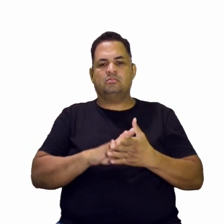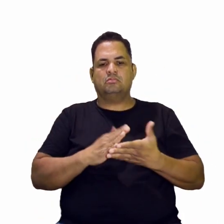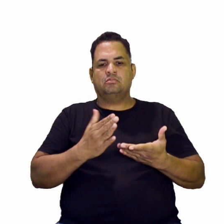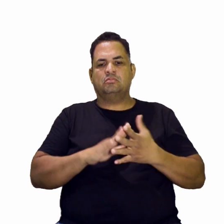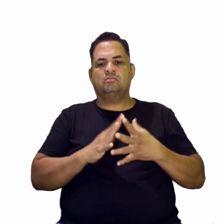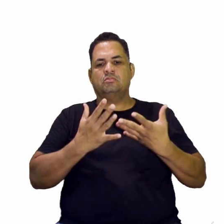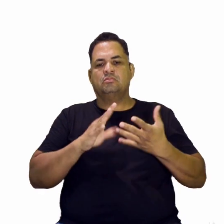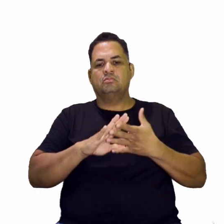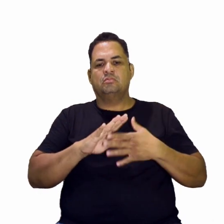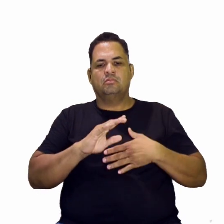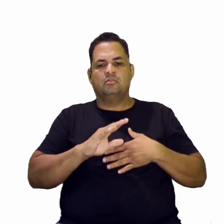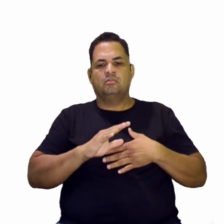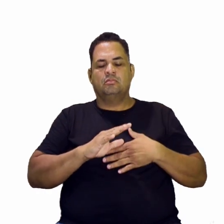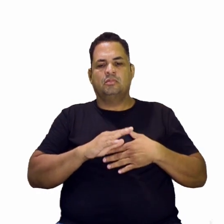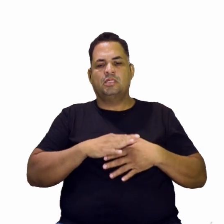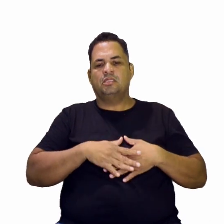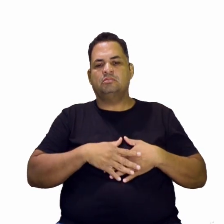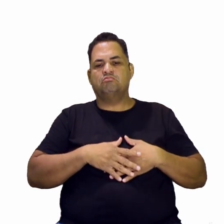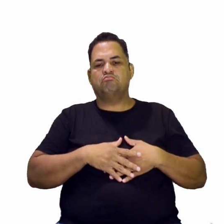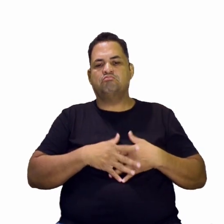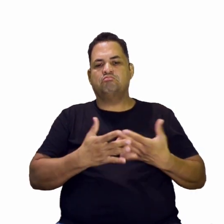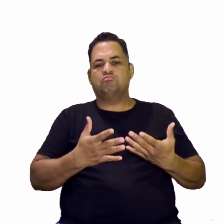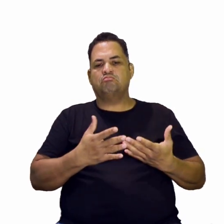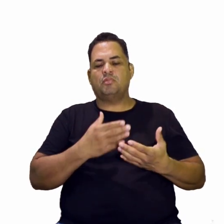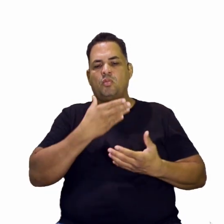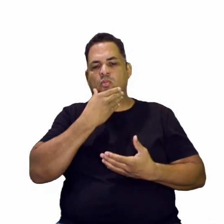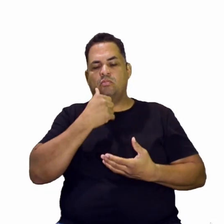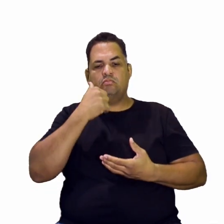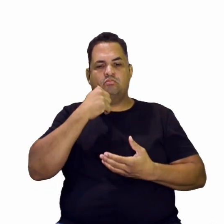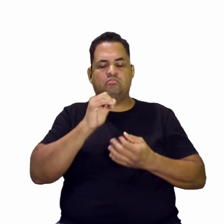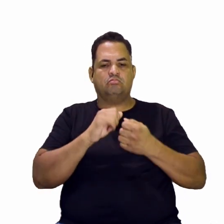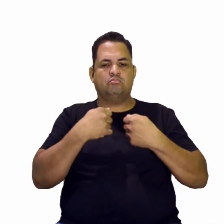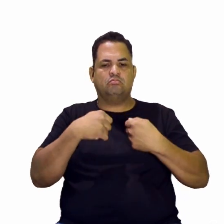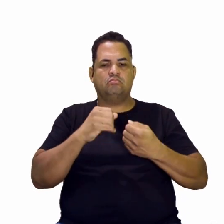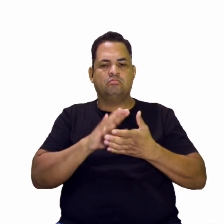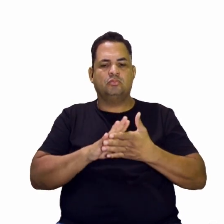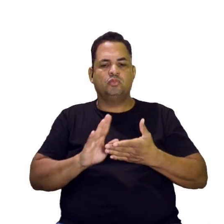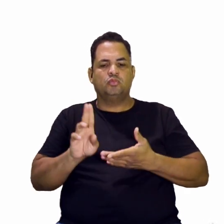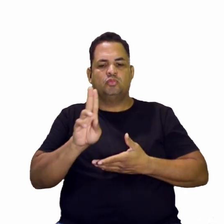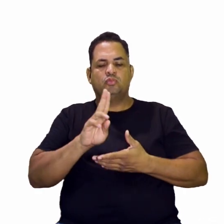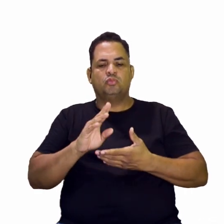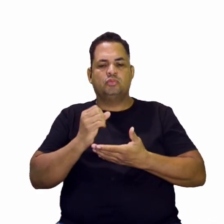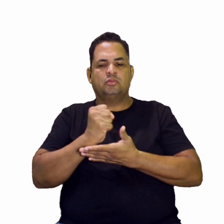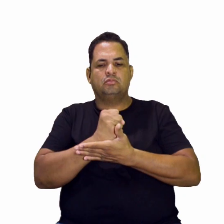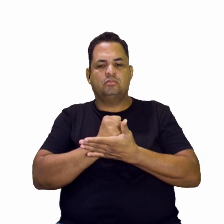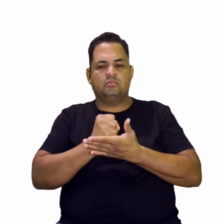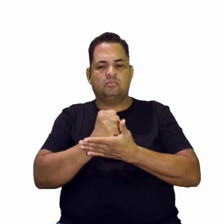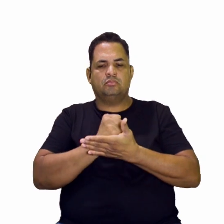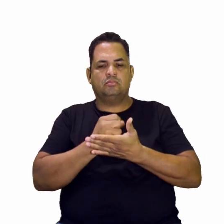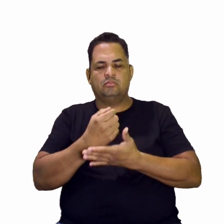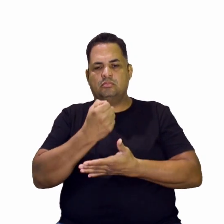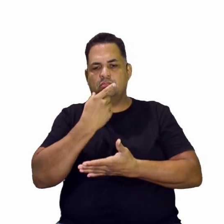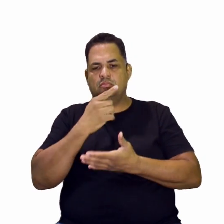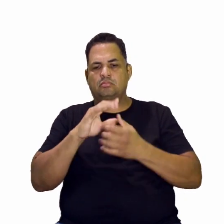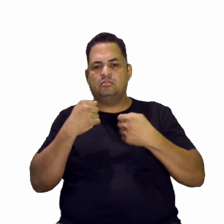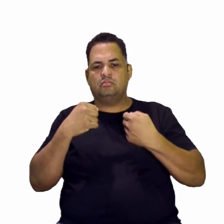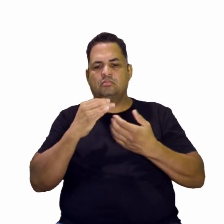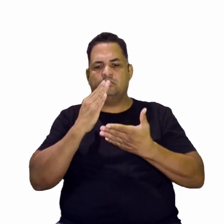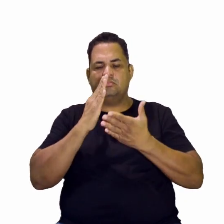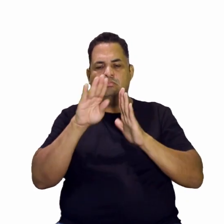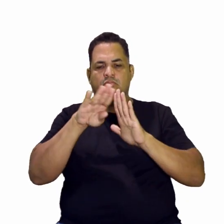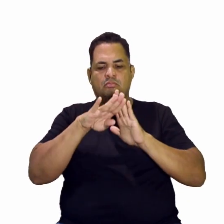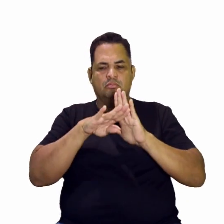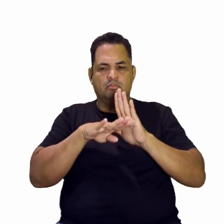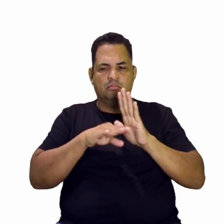feminina, ou seja, quando a pessoa é medicada, ela precisa cumprir todo o tratamento, porque se ela não fizer isso,